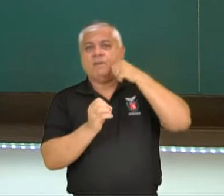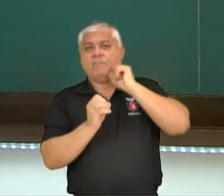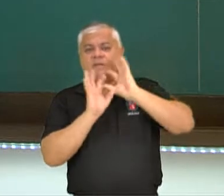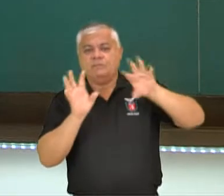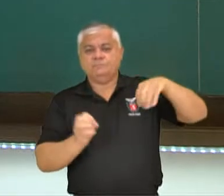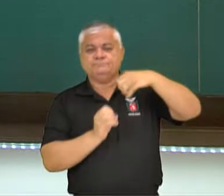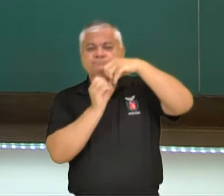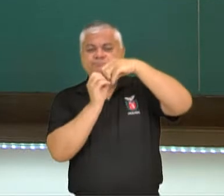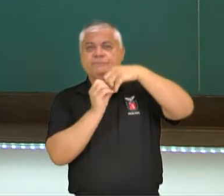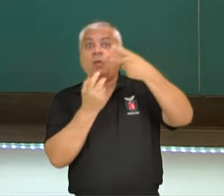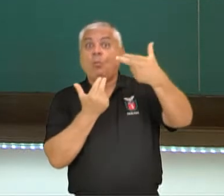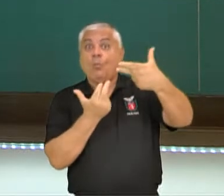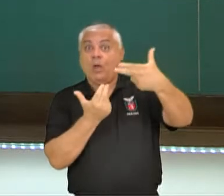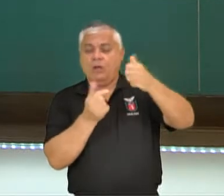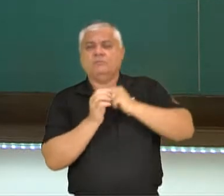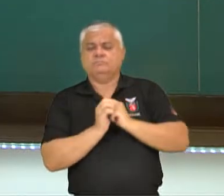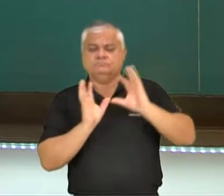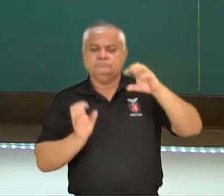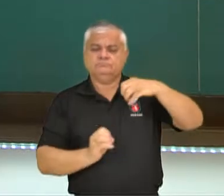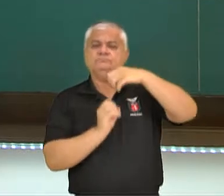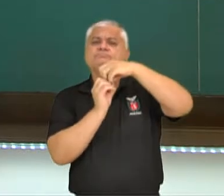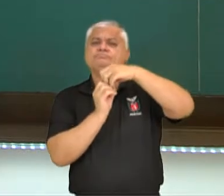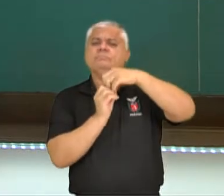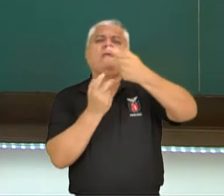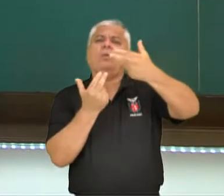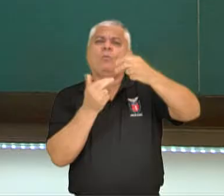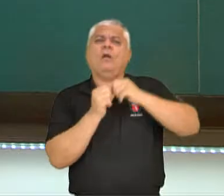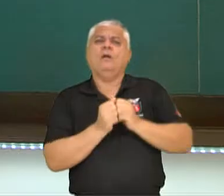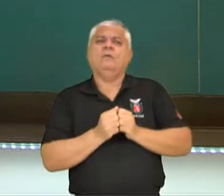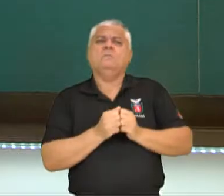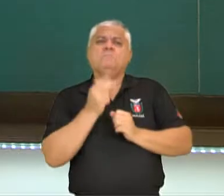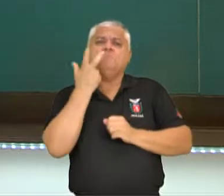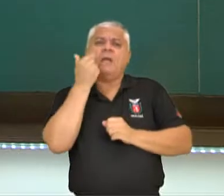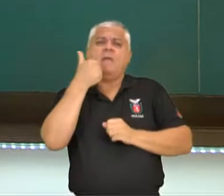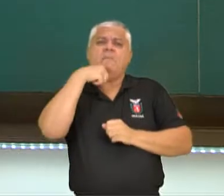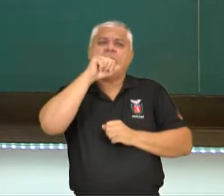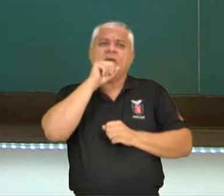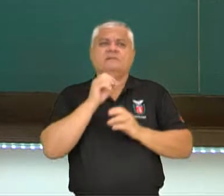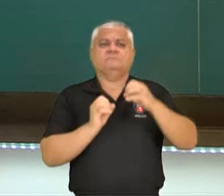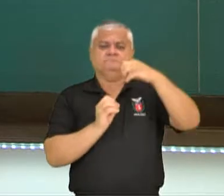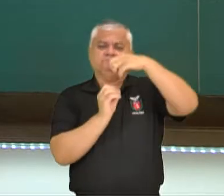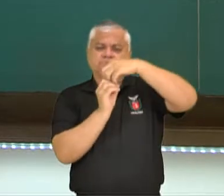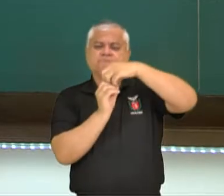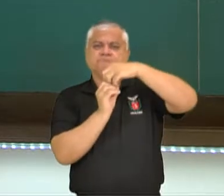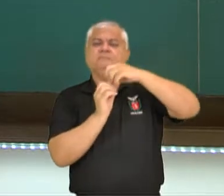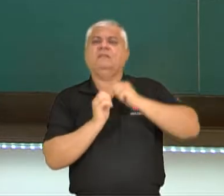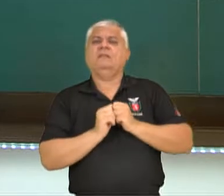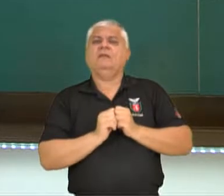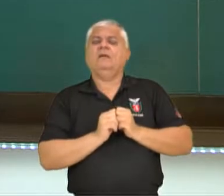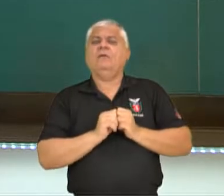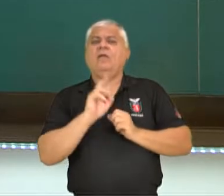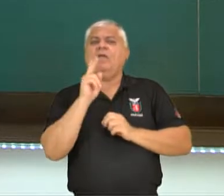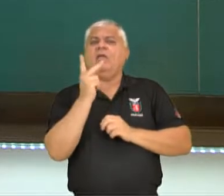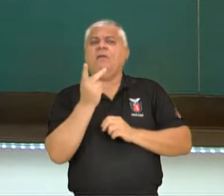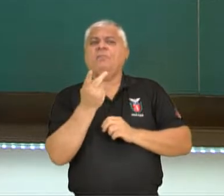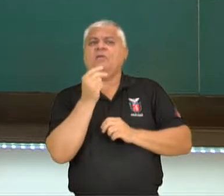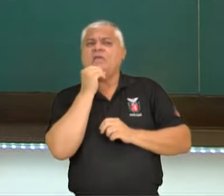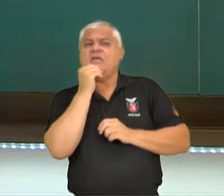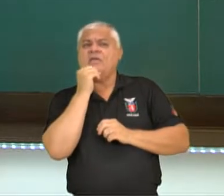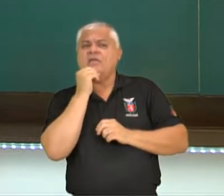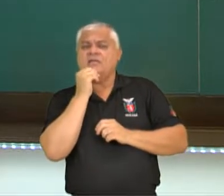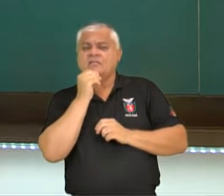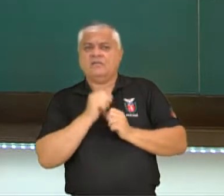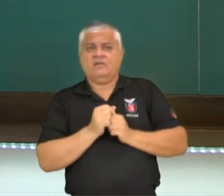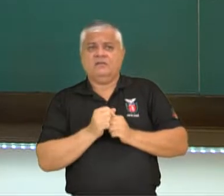mesmas características, tá? Então, eles estão sempre em dose dupla, porque um veio do pai, um veio da mãe. Heterozigoto, quando eu tenho um